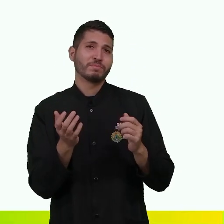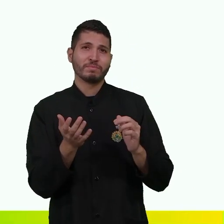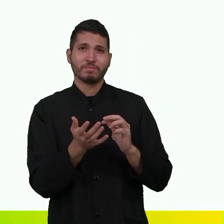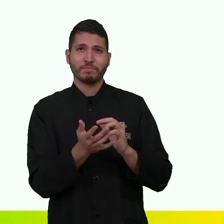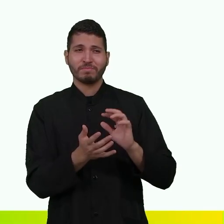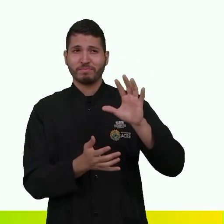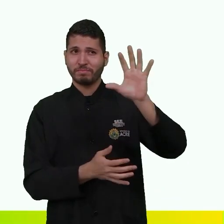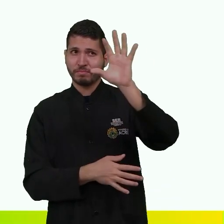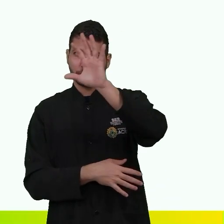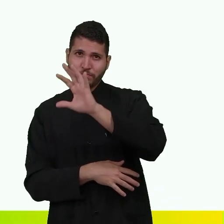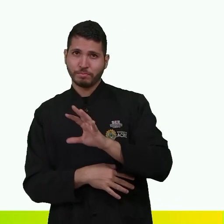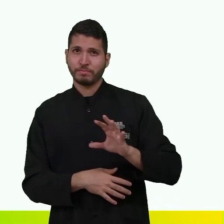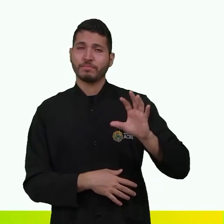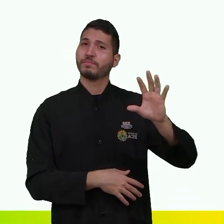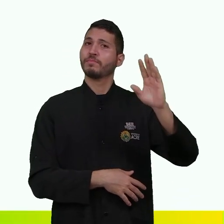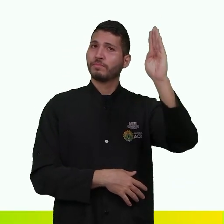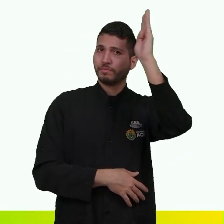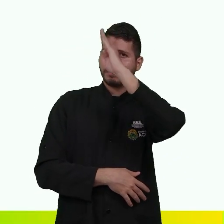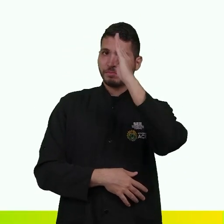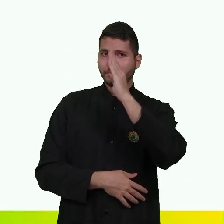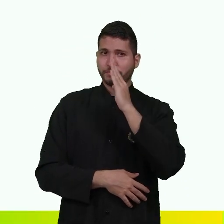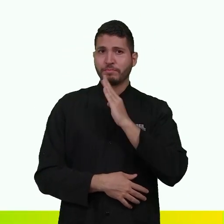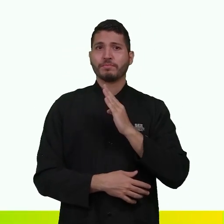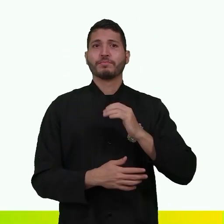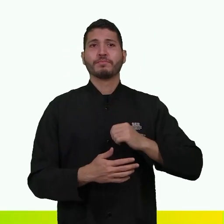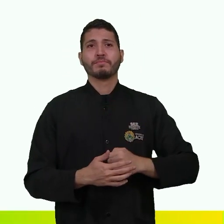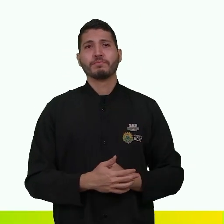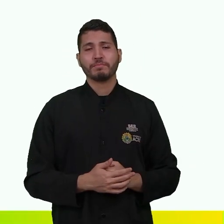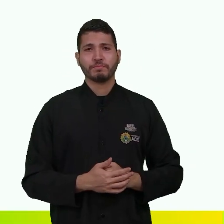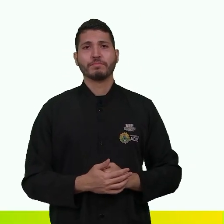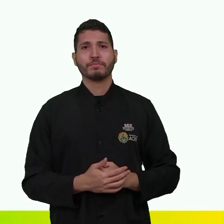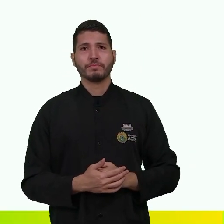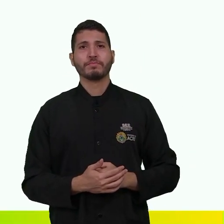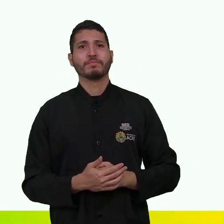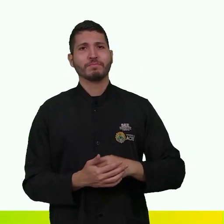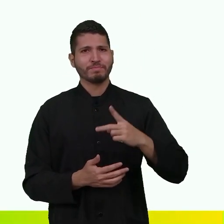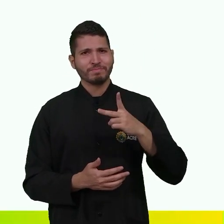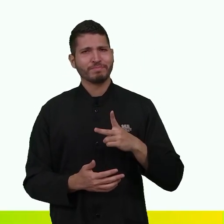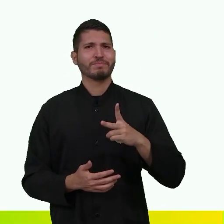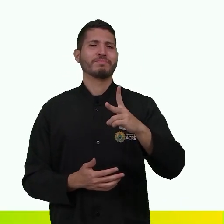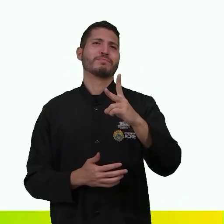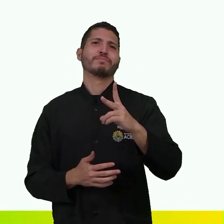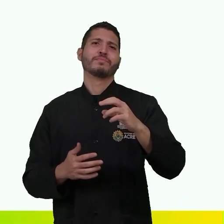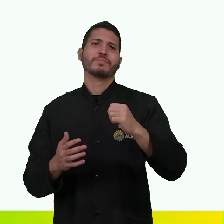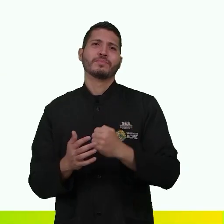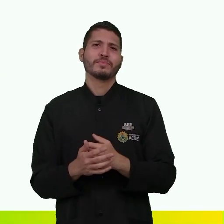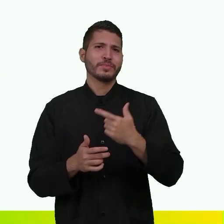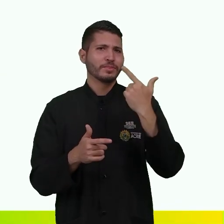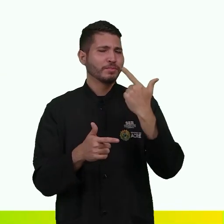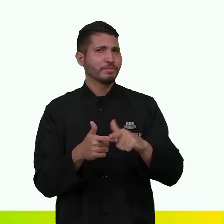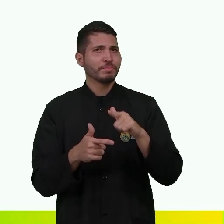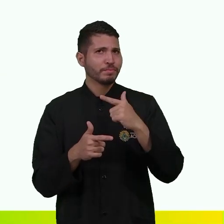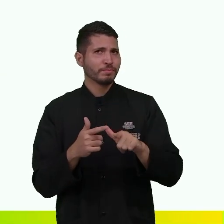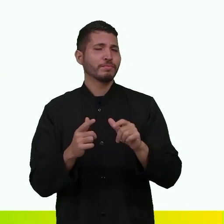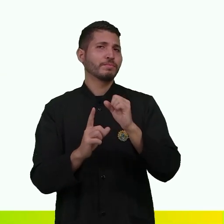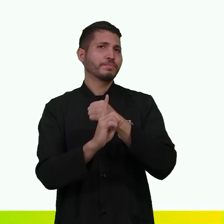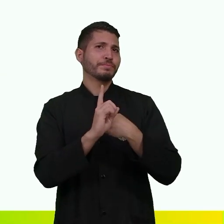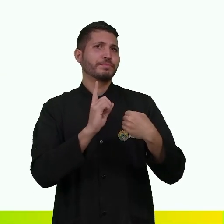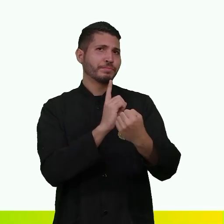nosso Brasil, viu? Evidenciando a persistência deste grave problema